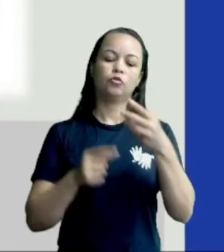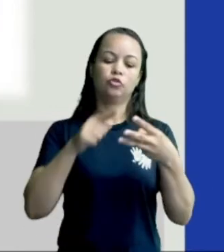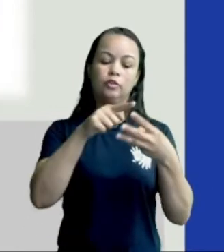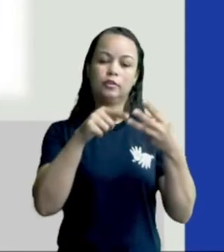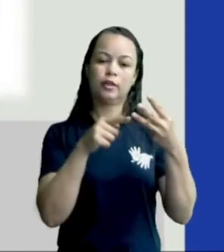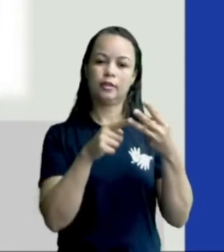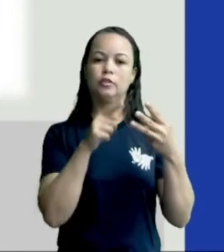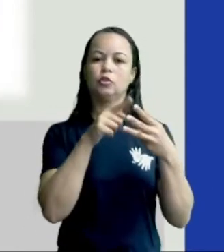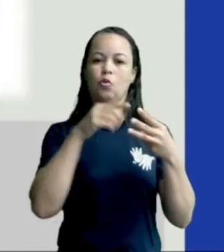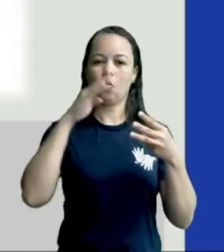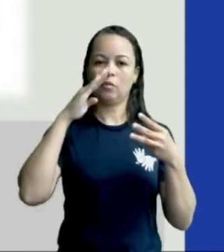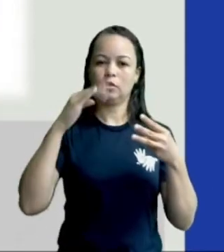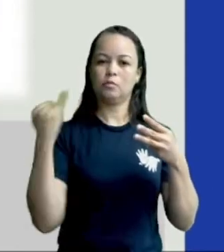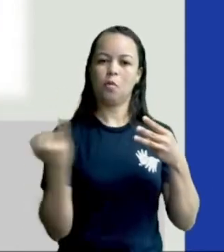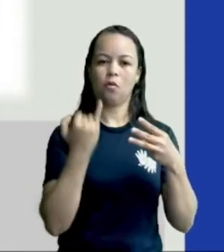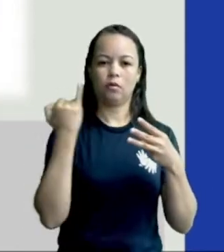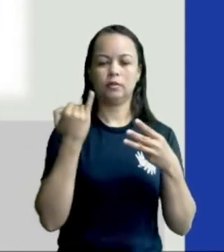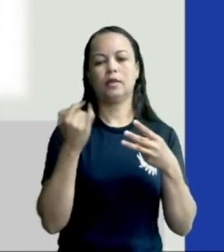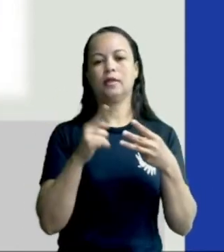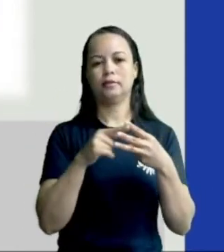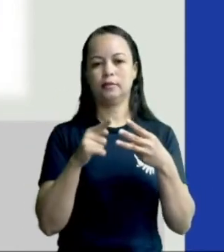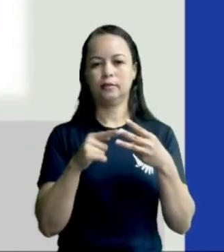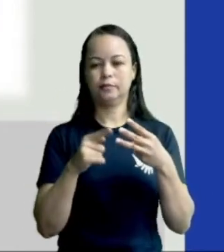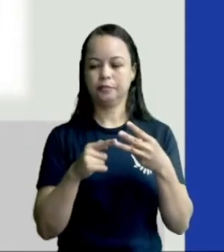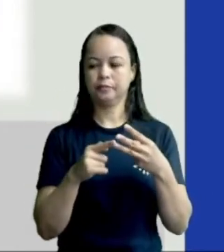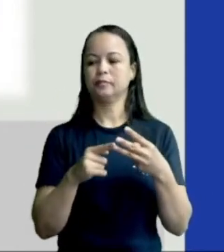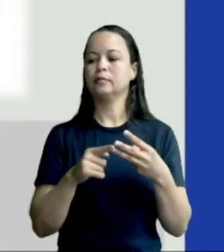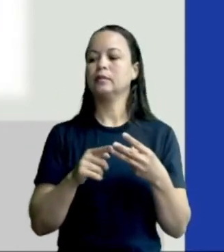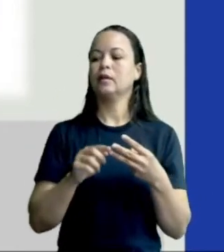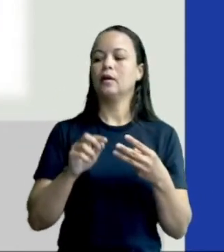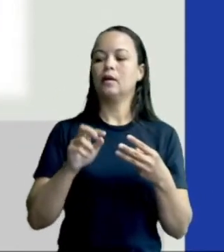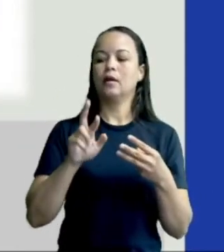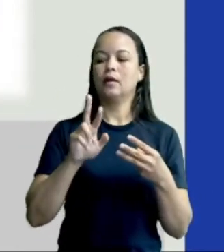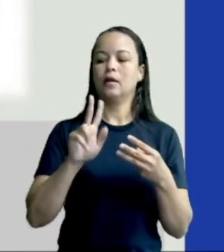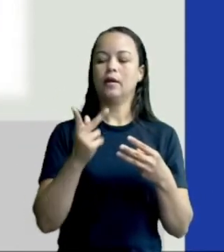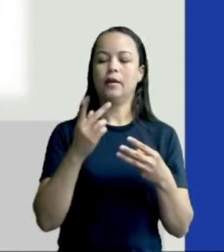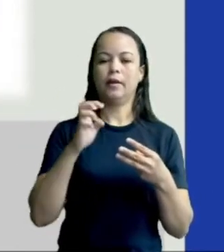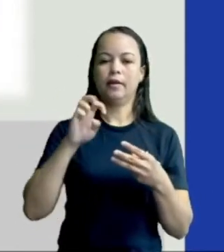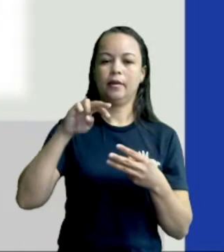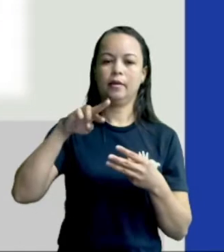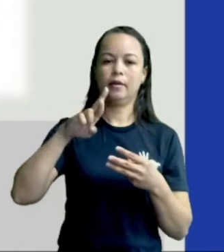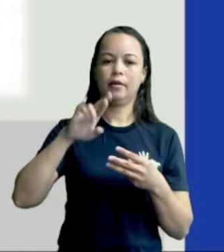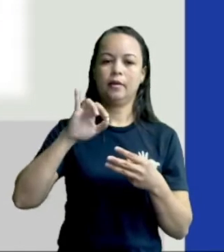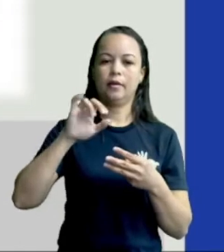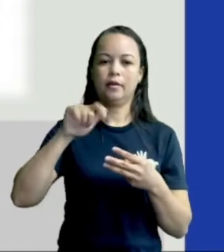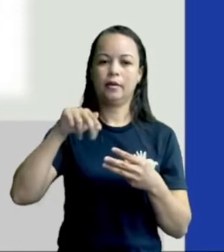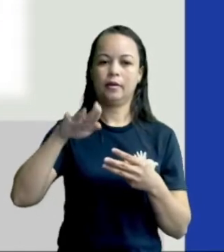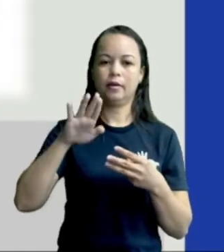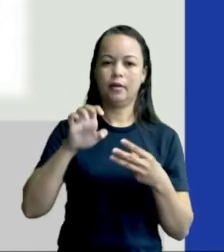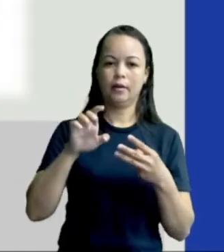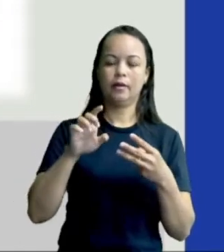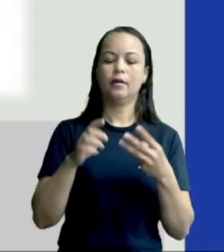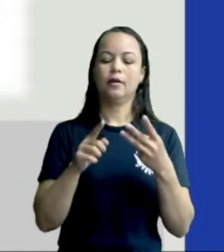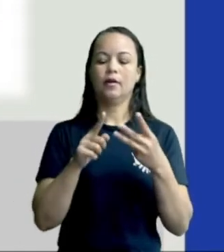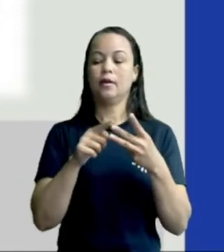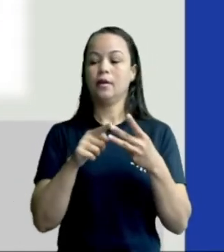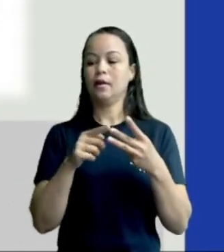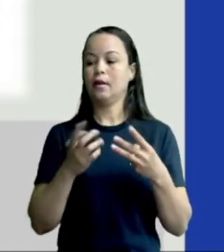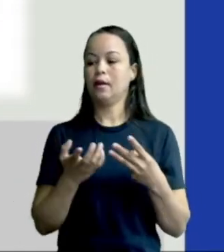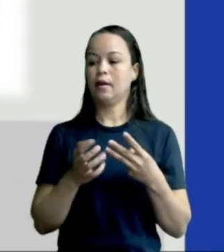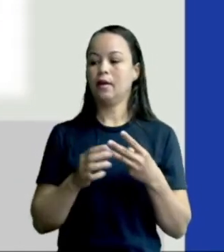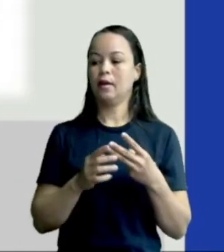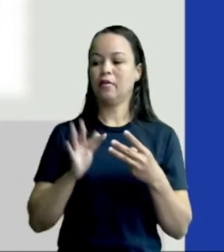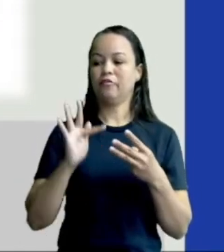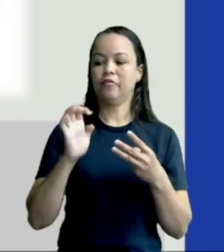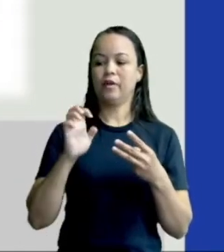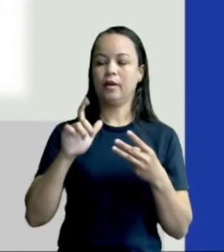Camarão, André Vidal de Negreiros, heróis estrategistas da batalha, evidenciando aí essas pessoas